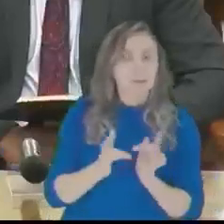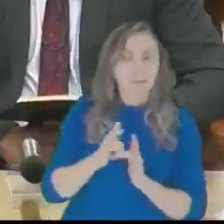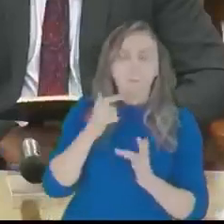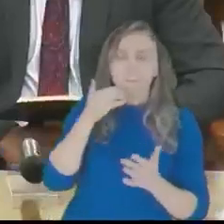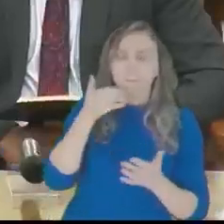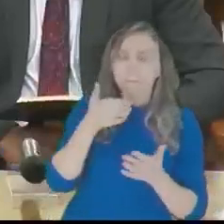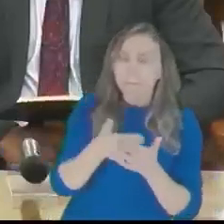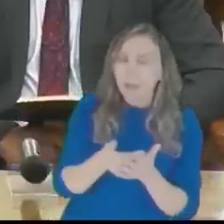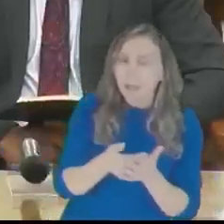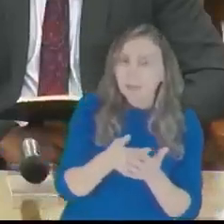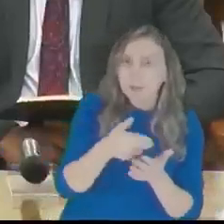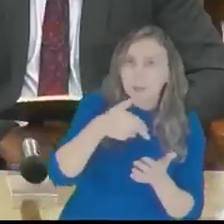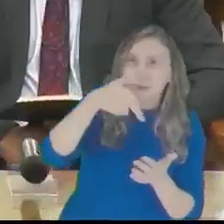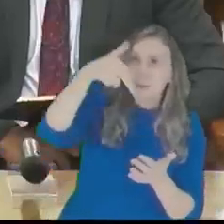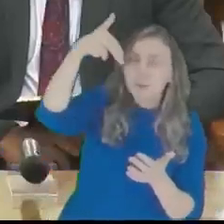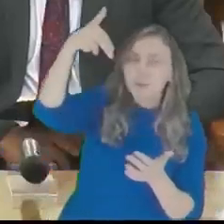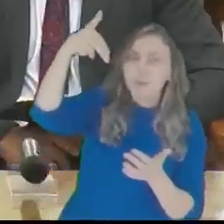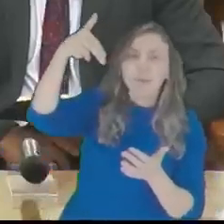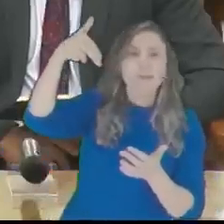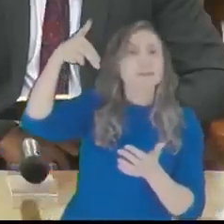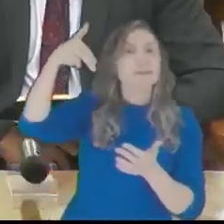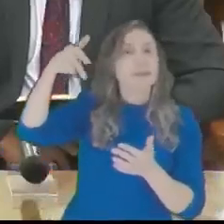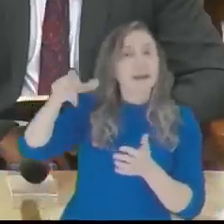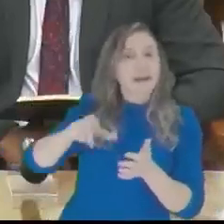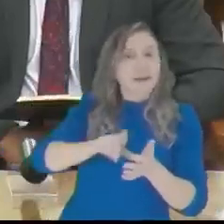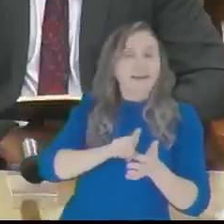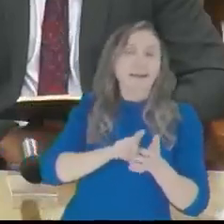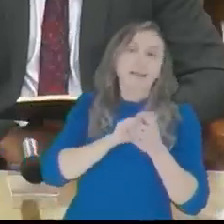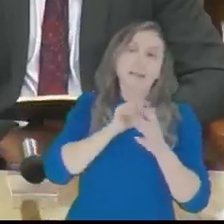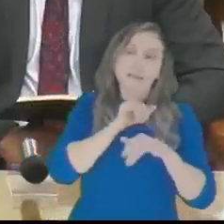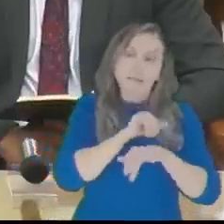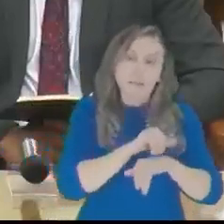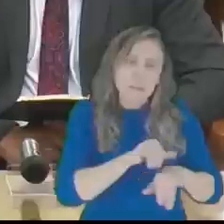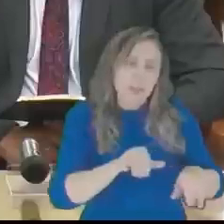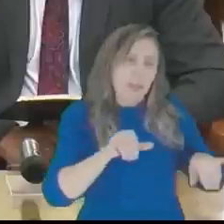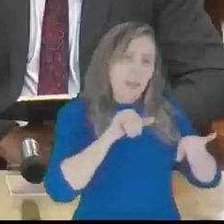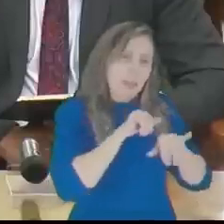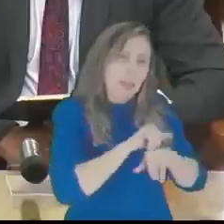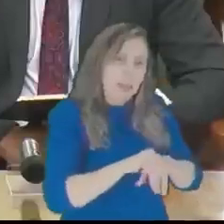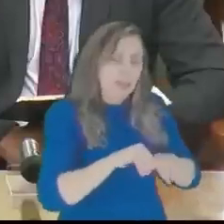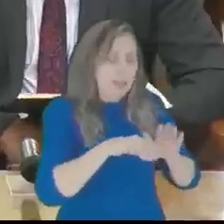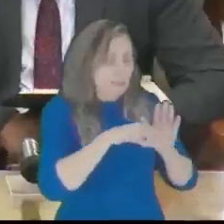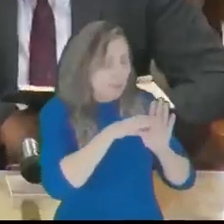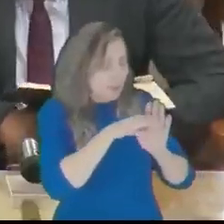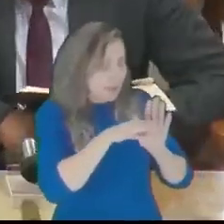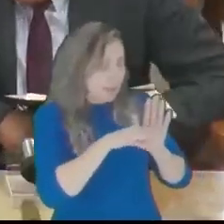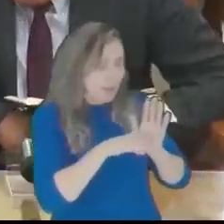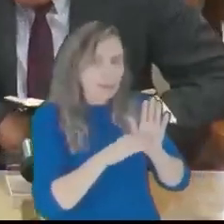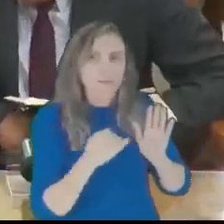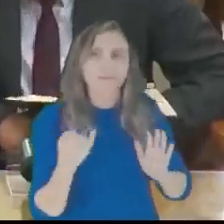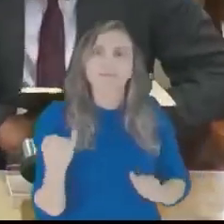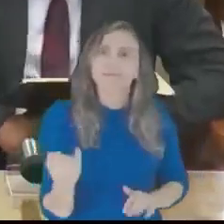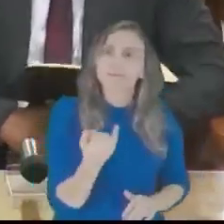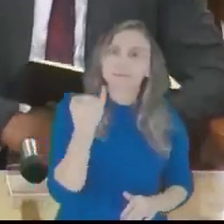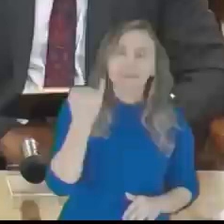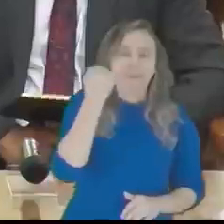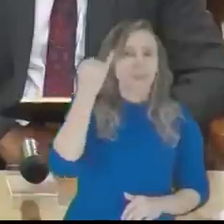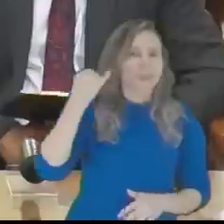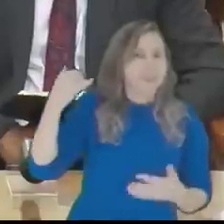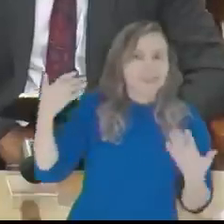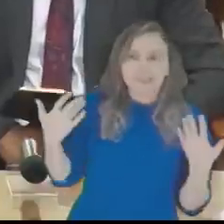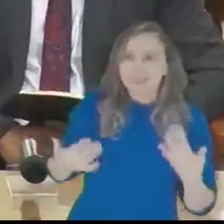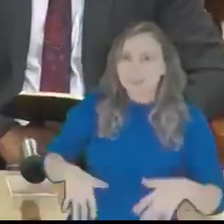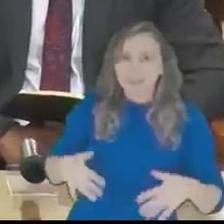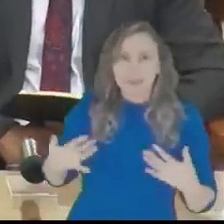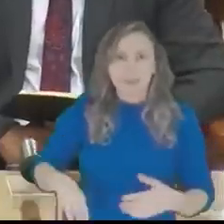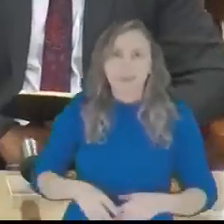céu, ele disse algumas coisas de grande relevância. Como sempre, tudo que o Senhor diz é de grande